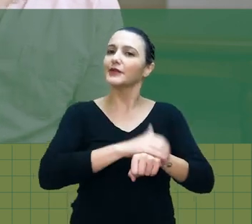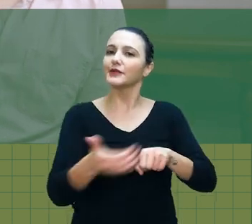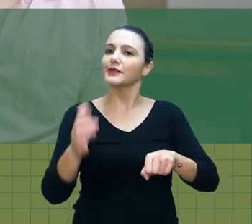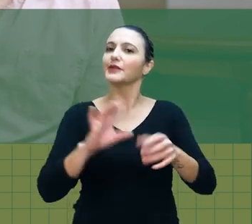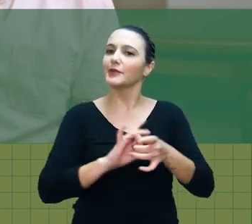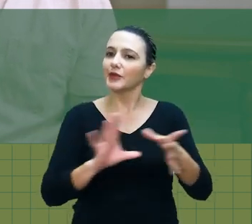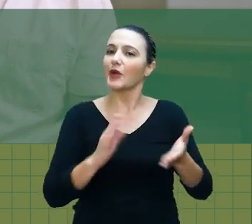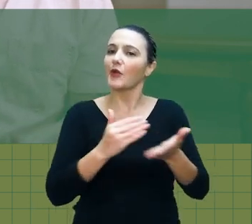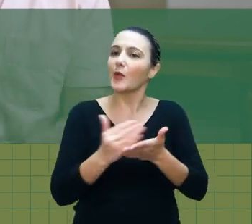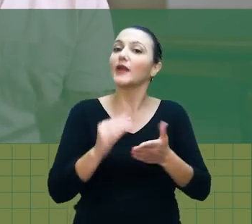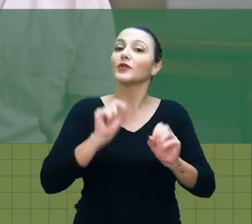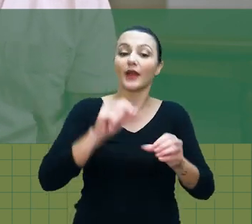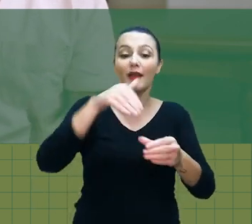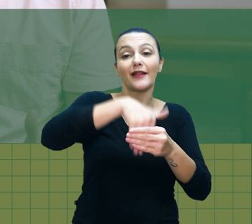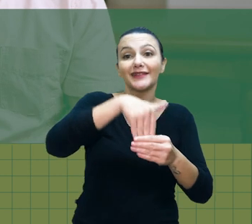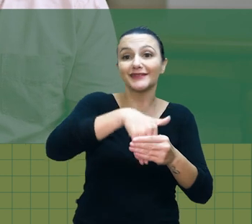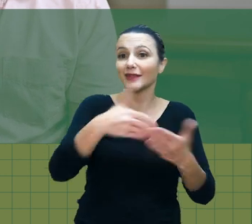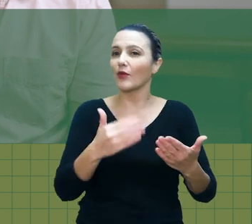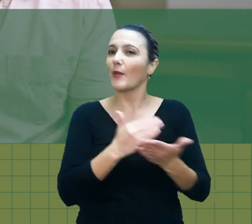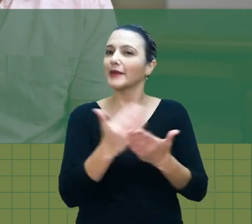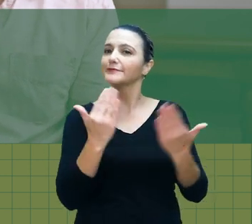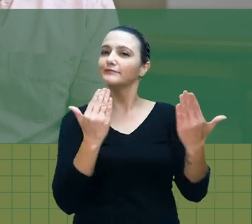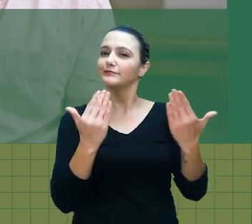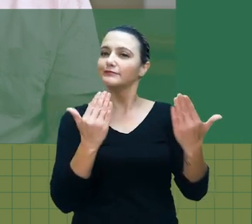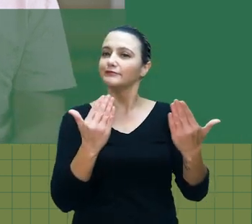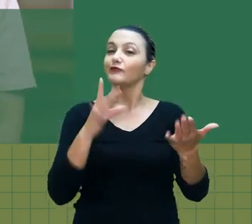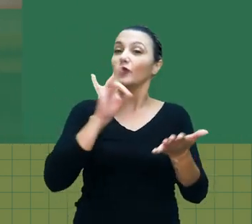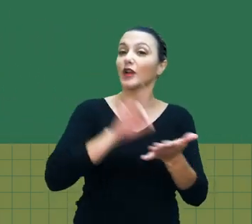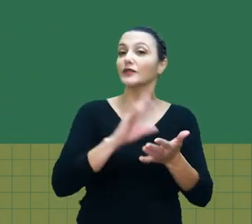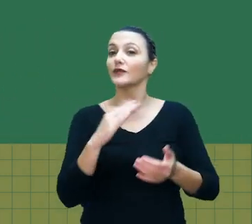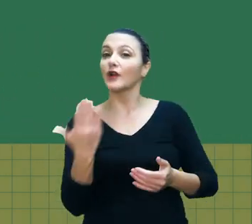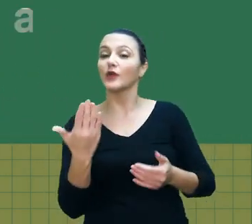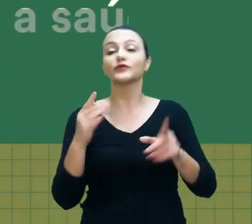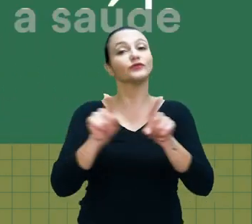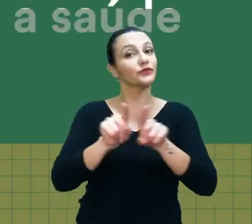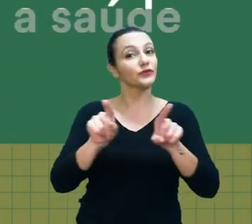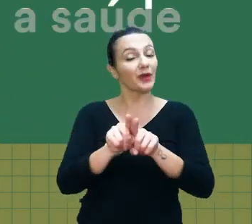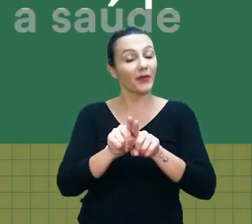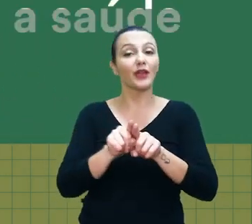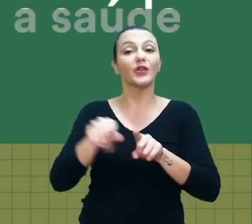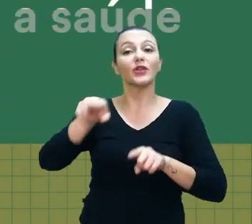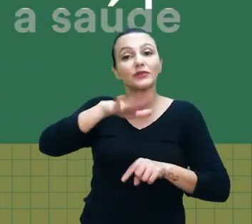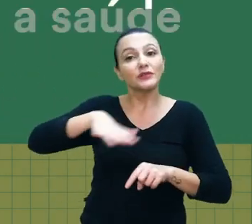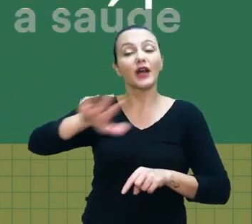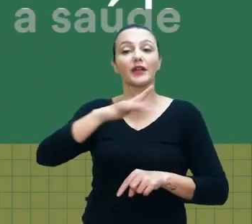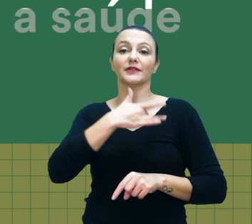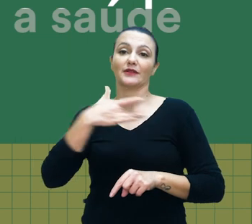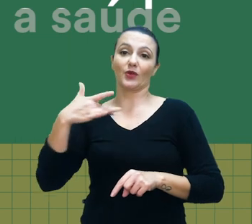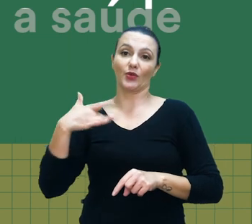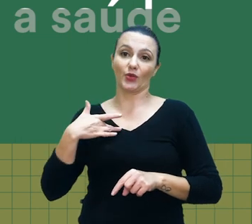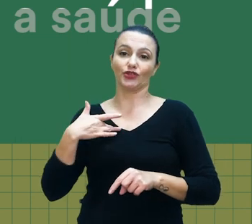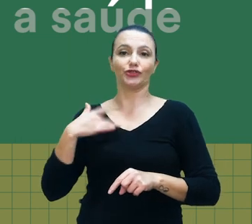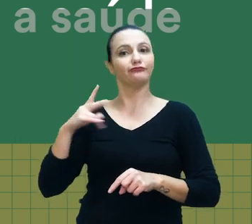das eleições. E um outro conjunto de riscos que teria aí seriam mesmo riscos para a saúde, seja individual, seja